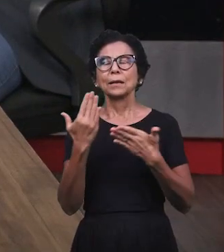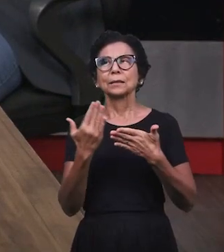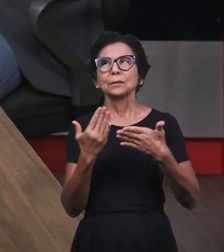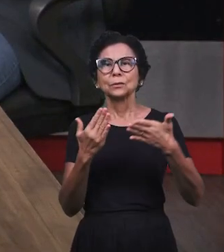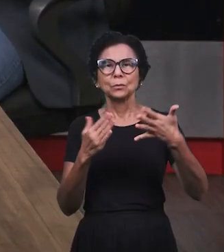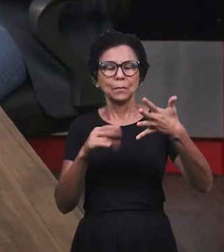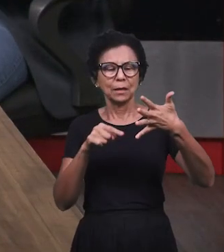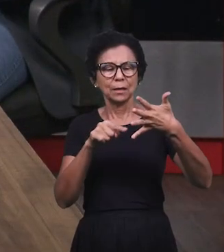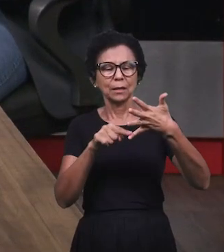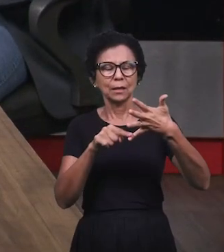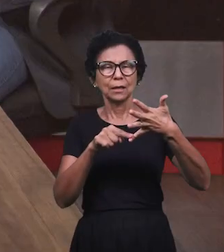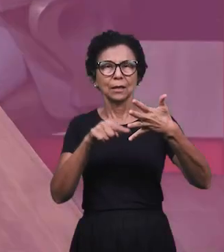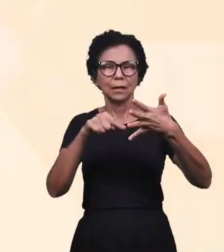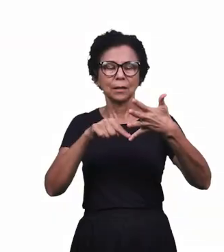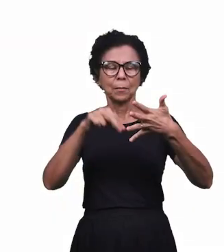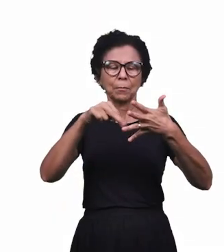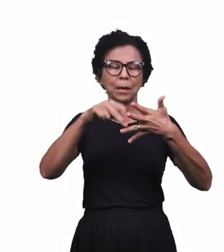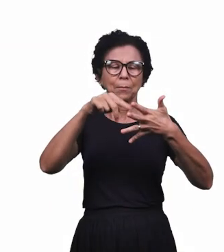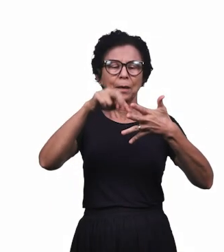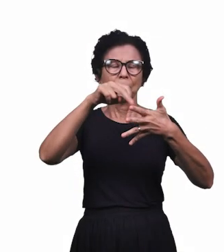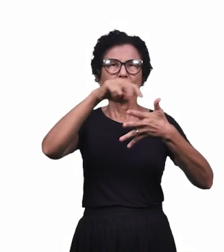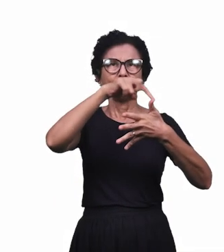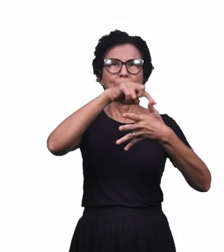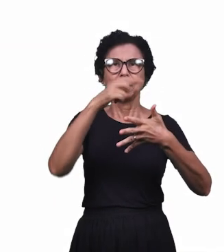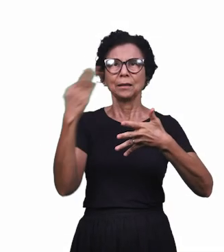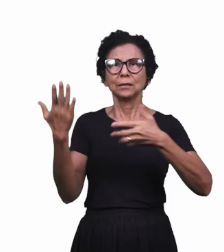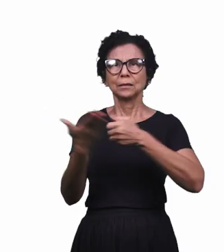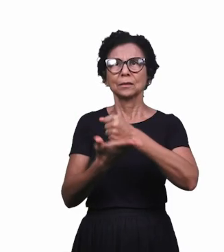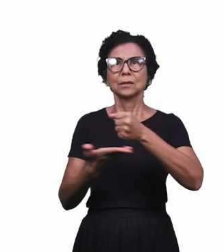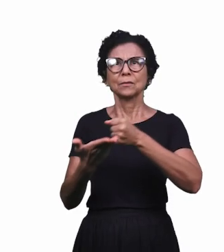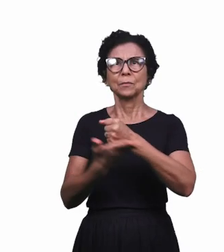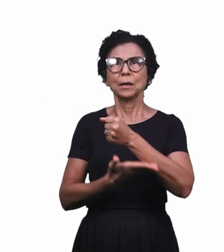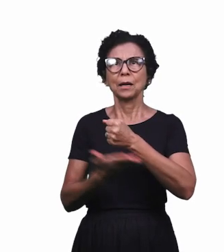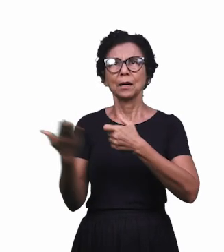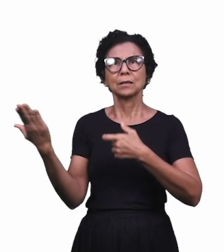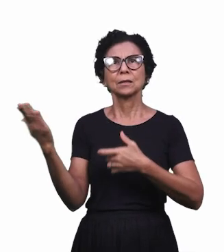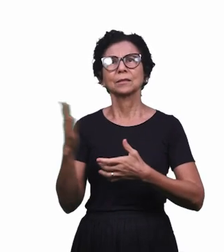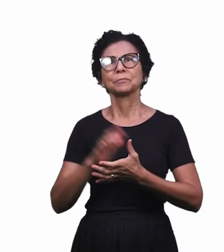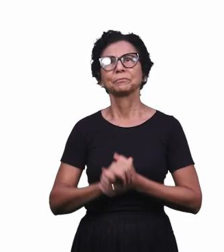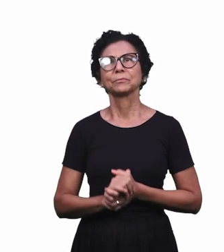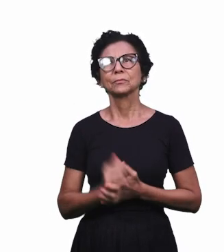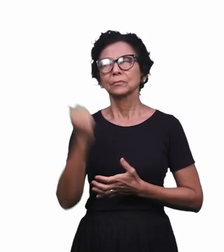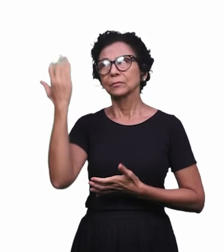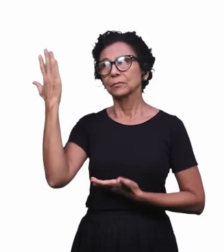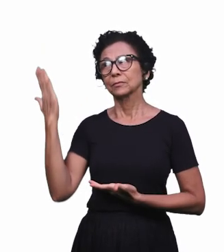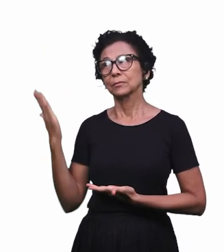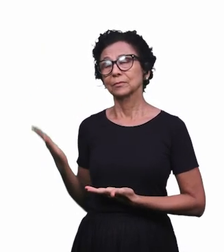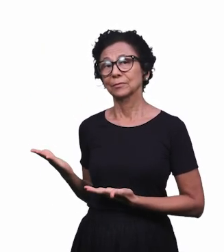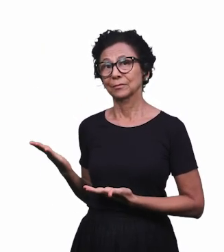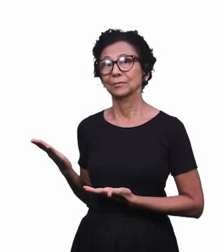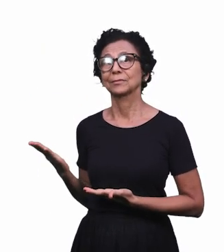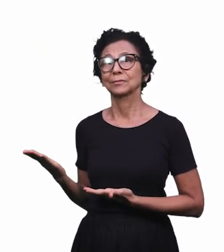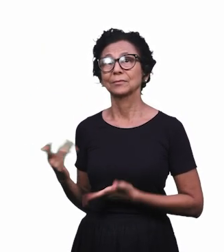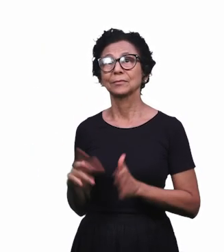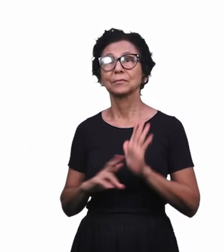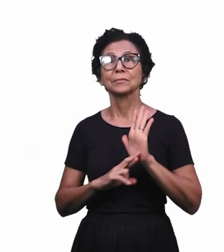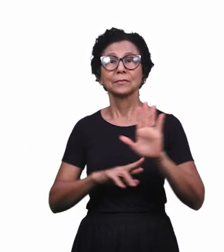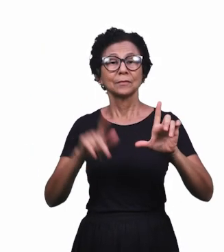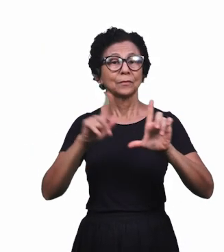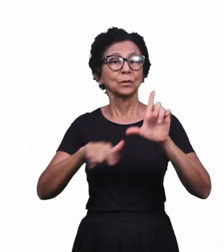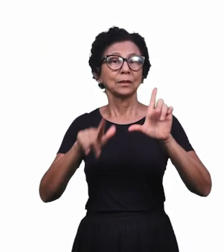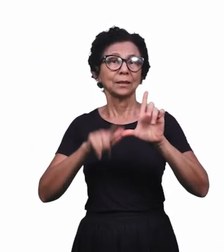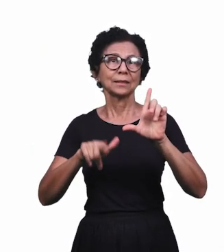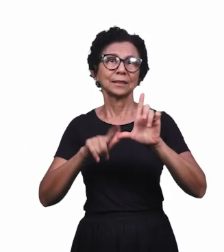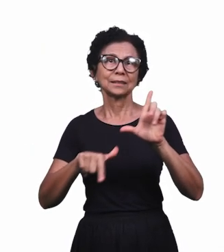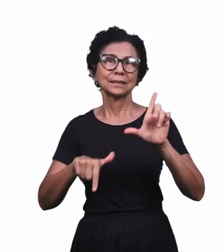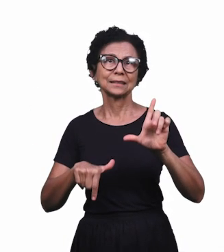dessa dupla hélice, são as bases nitrogenadas, né, adenina, timina, citosina e guanina, que são representadas por letras. Então,